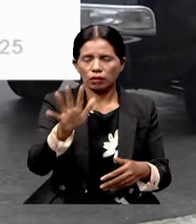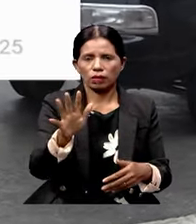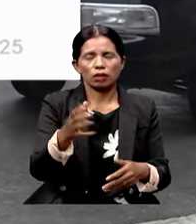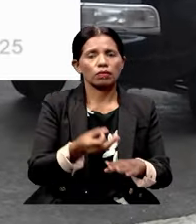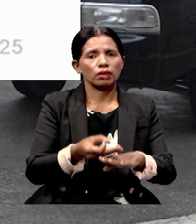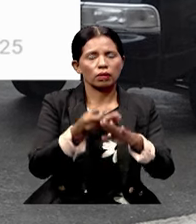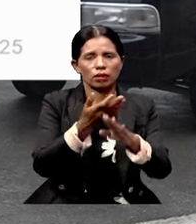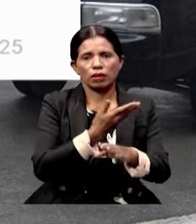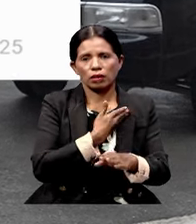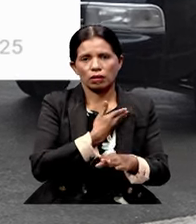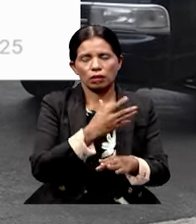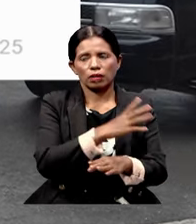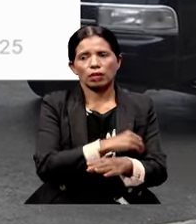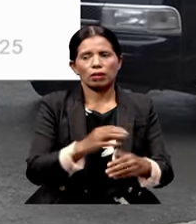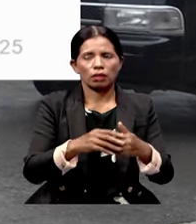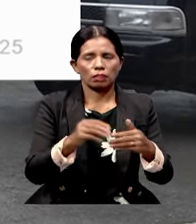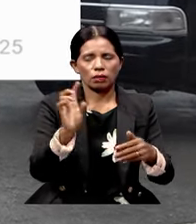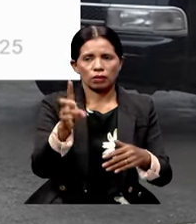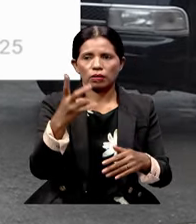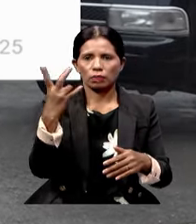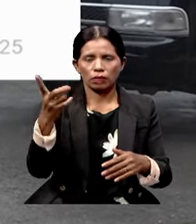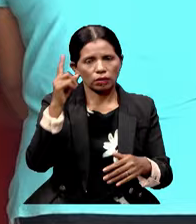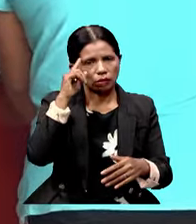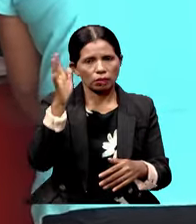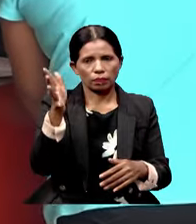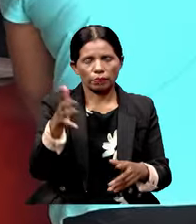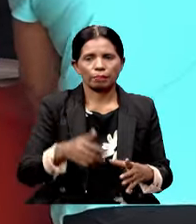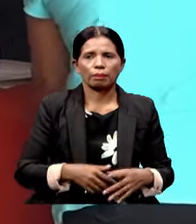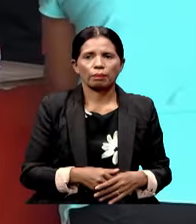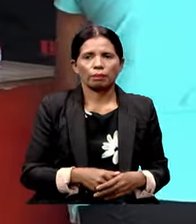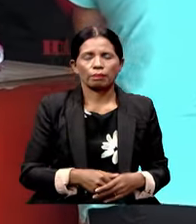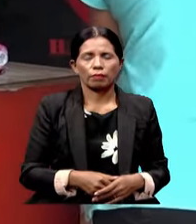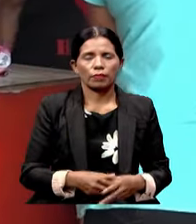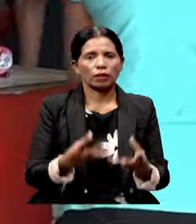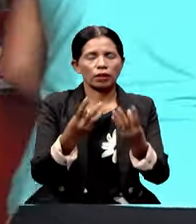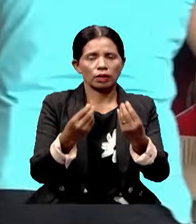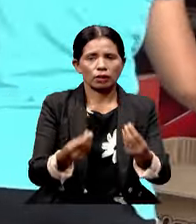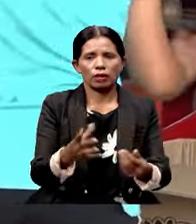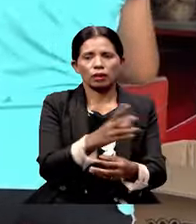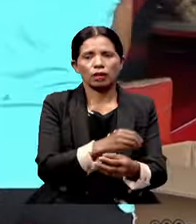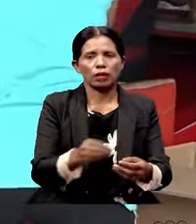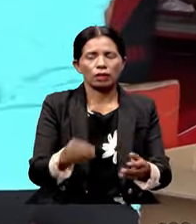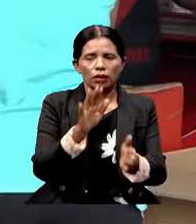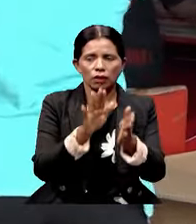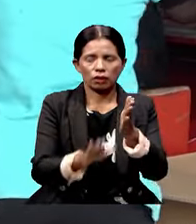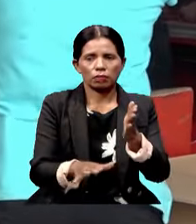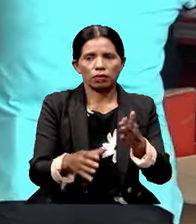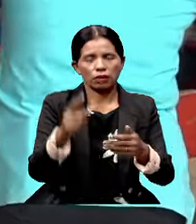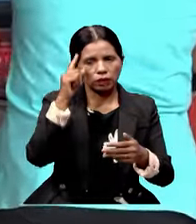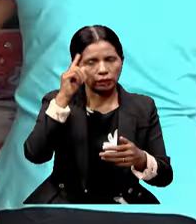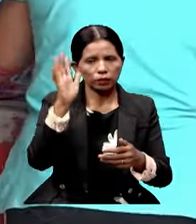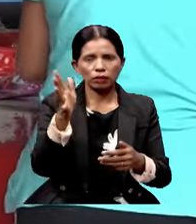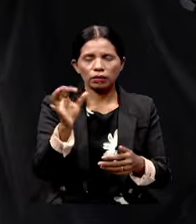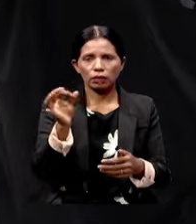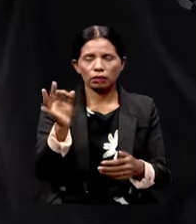as liu dolar sanuresan hitu centavos lima nulu. Folin trigo kilograma ida folin kiik liu centavos